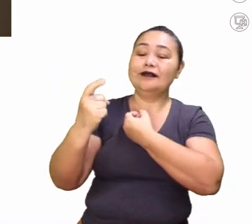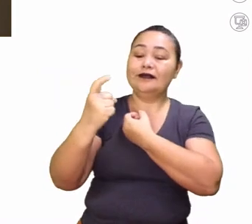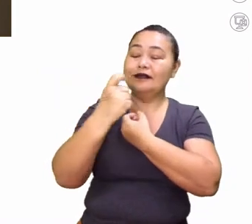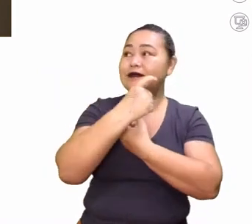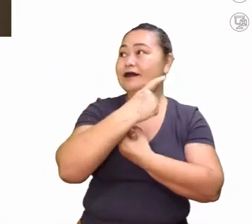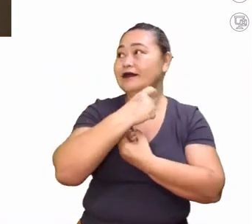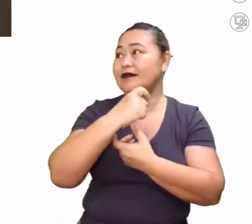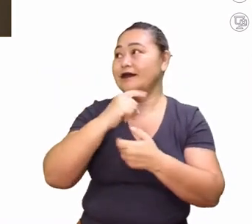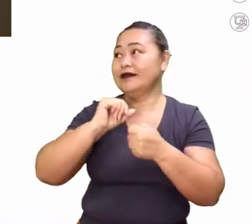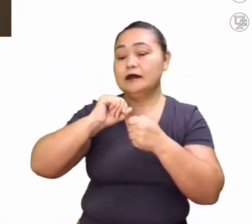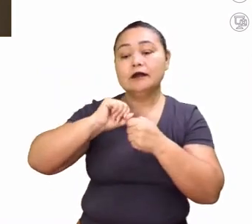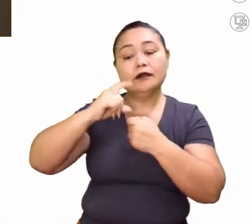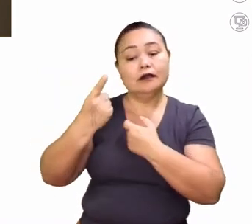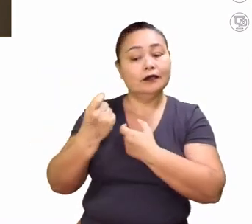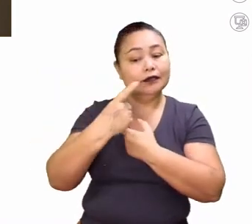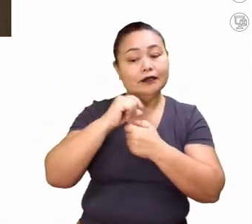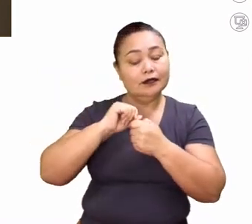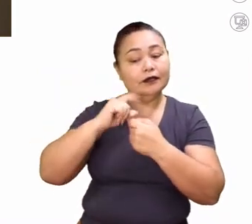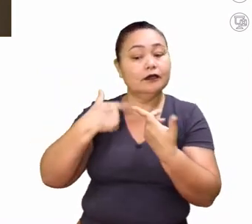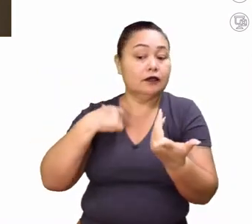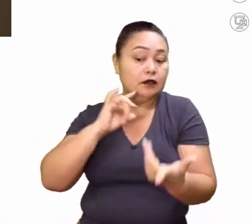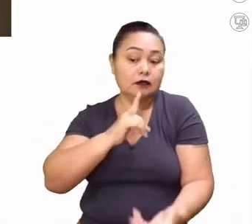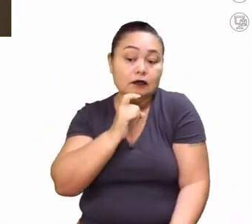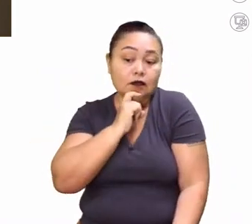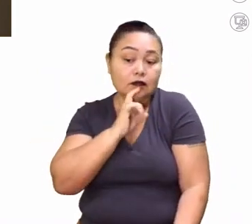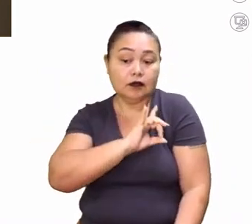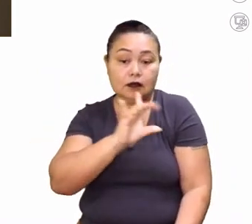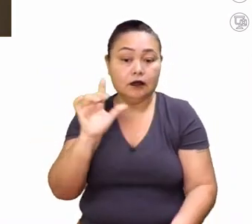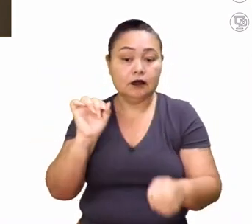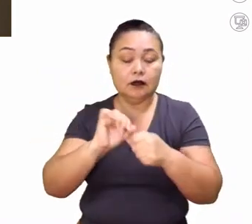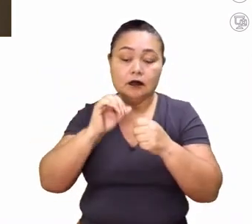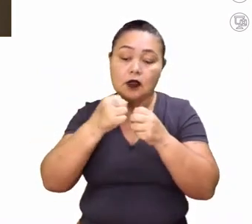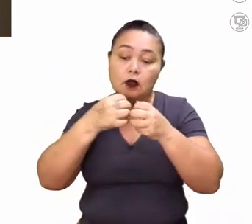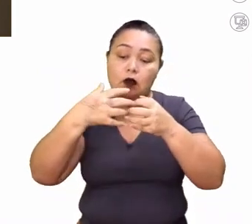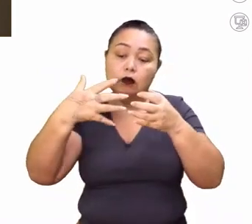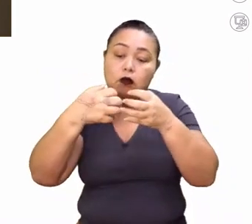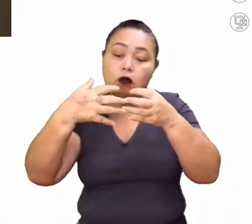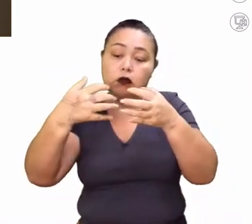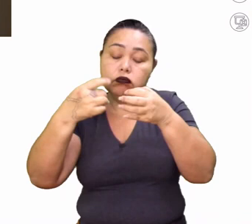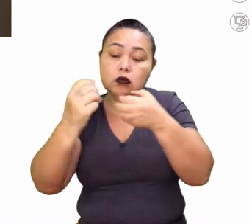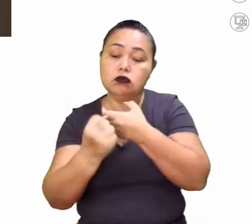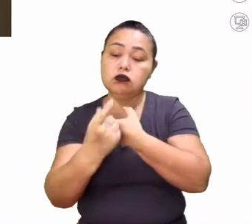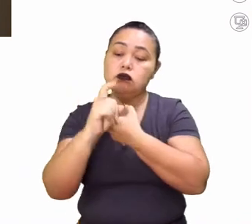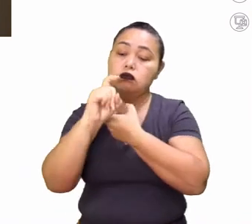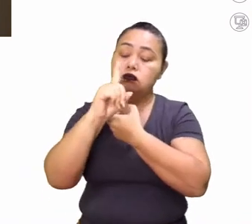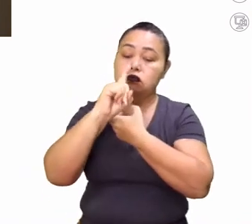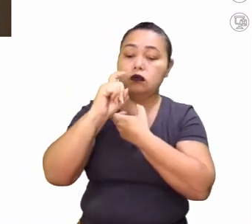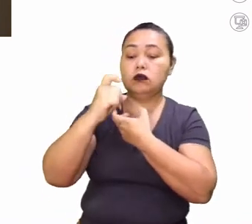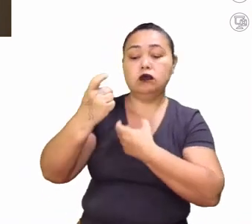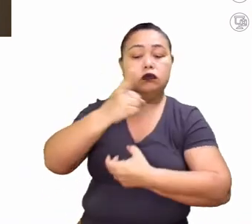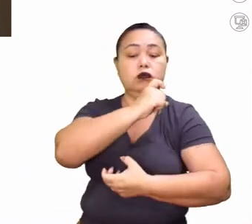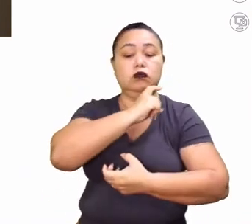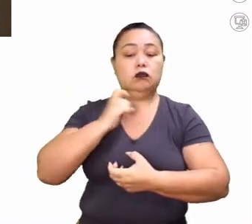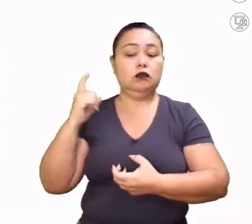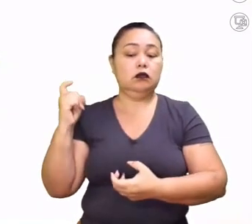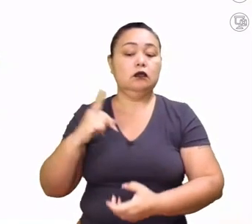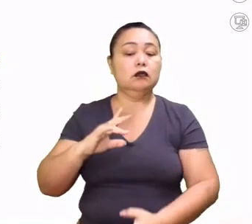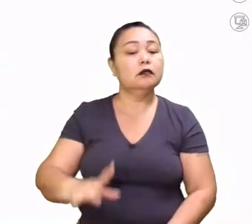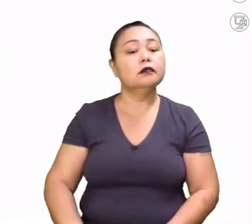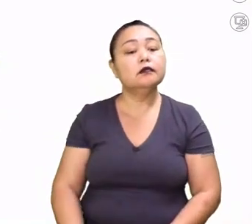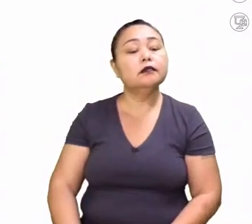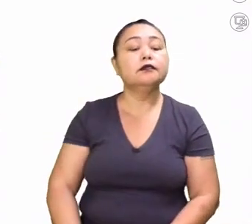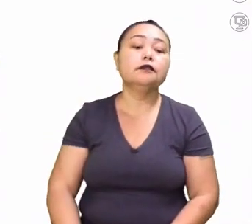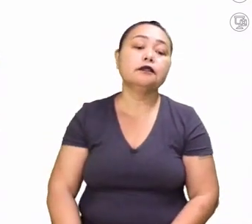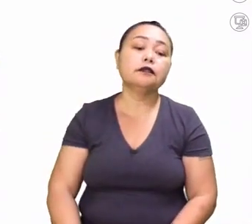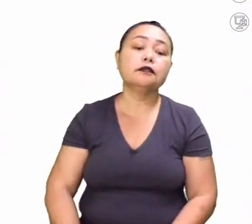né só o fato de esfriar não vai fazer então com a expansão pode fazer isso desod or Anes né perfume em geral